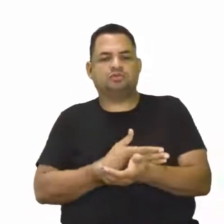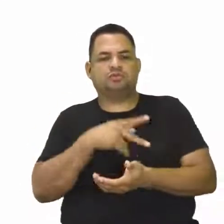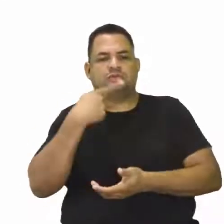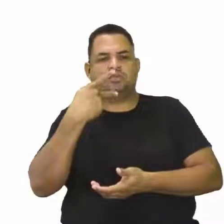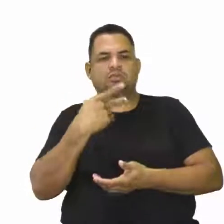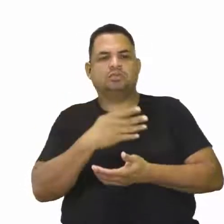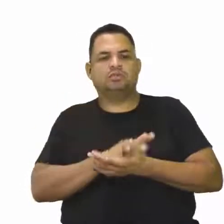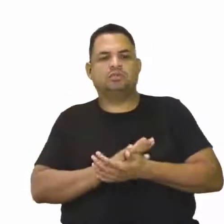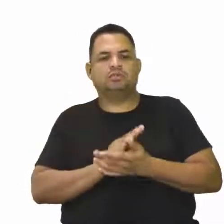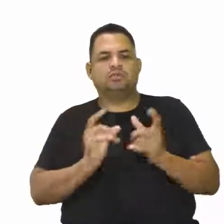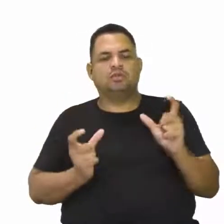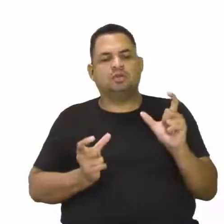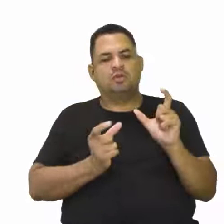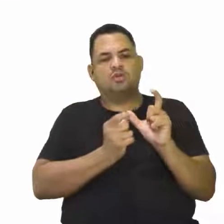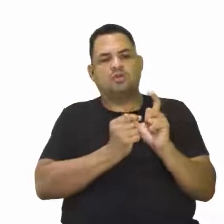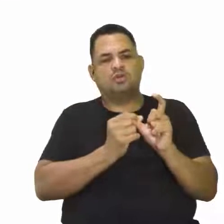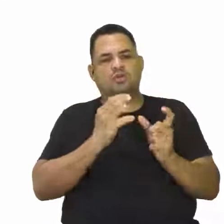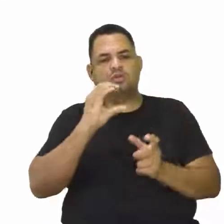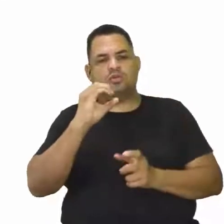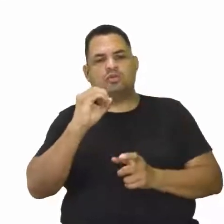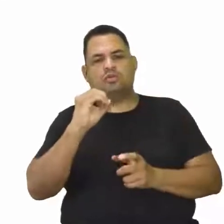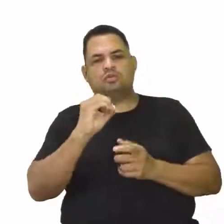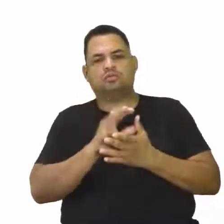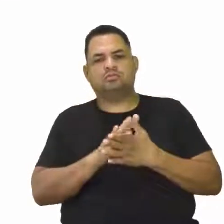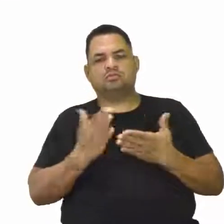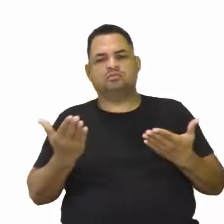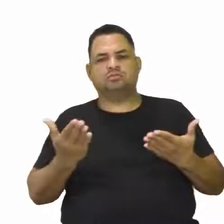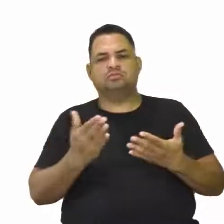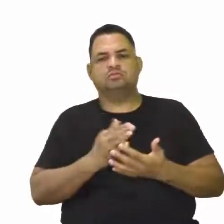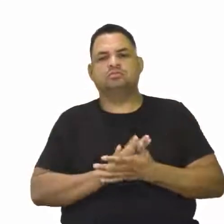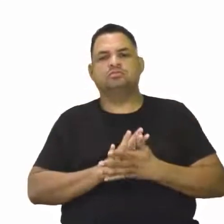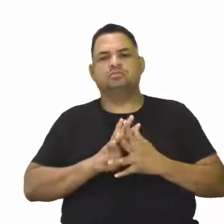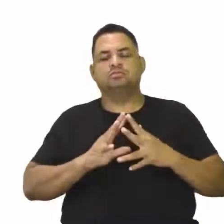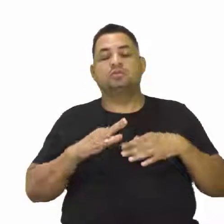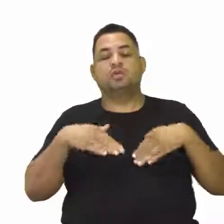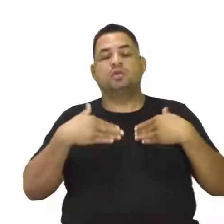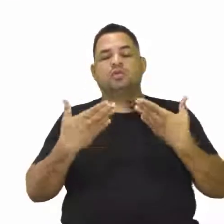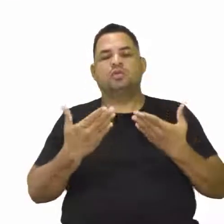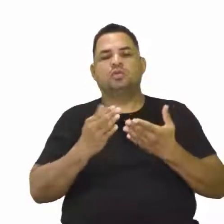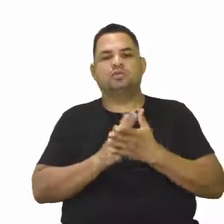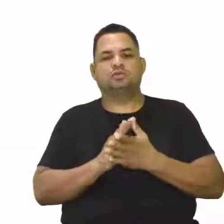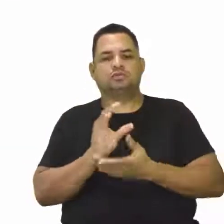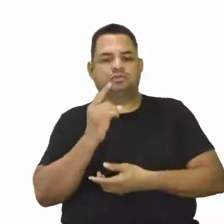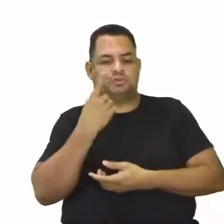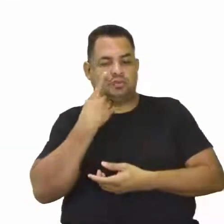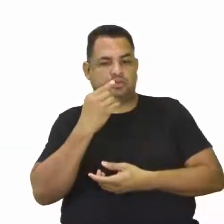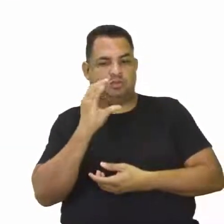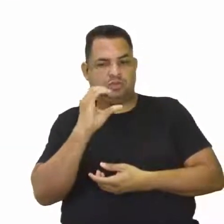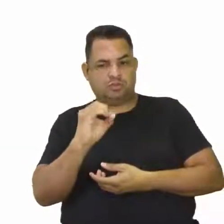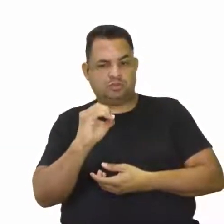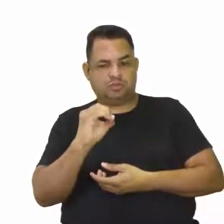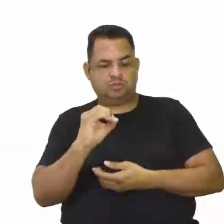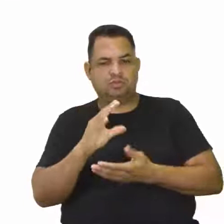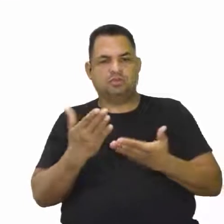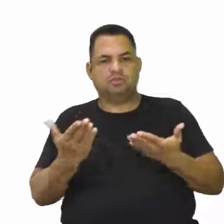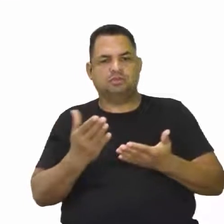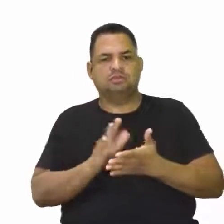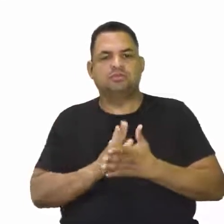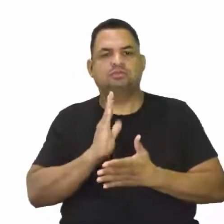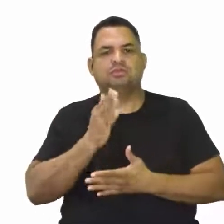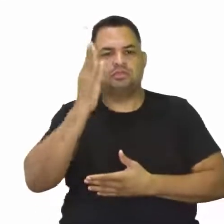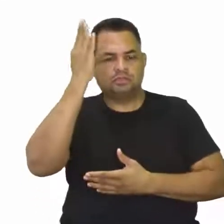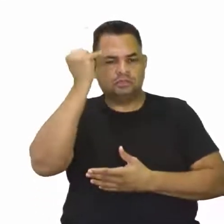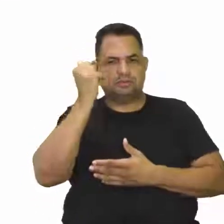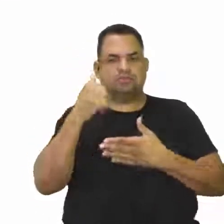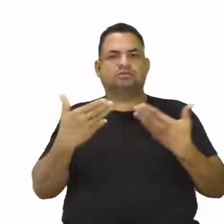a conjunção disyuntiva por excelência. Que todas as vezes que você vê um o, que é o nosso ou, você já vai